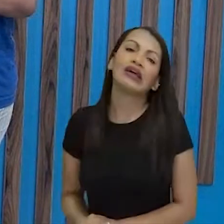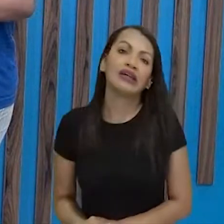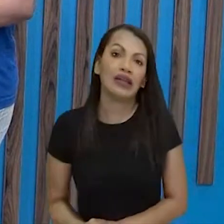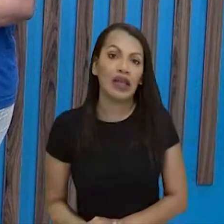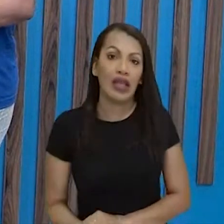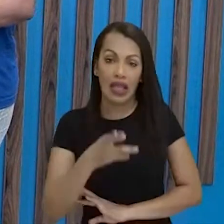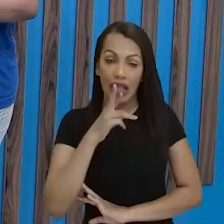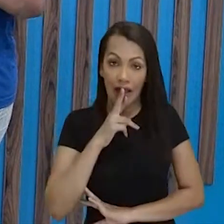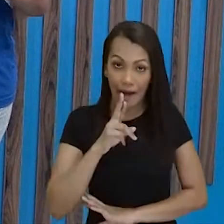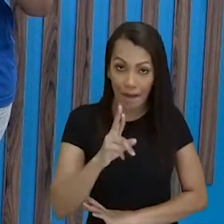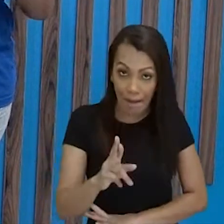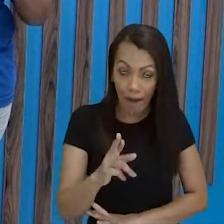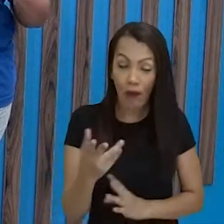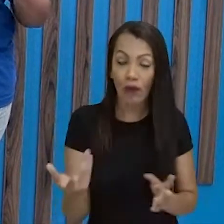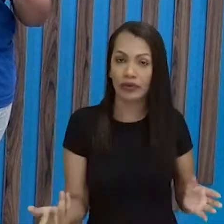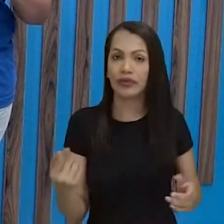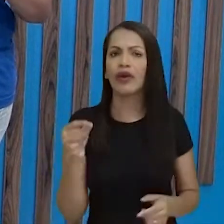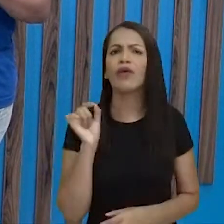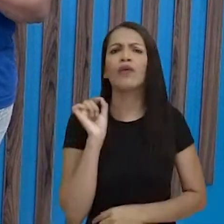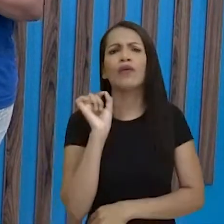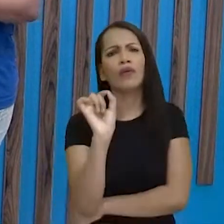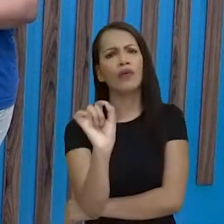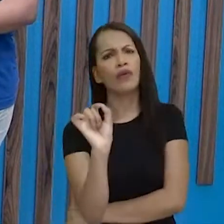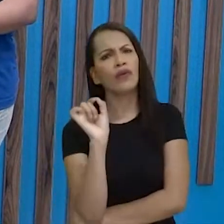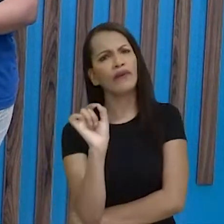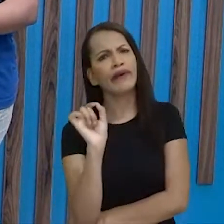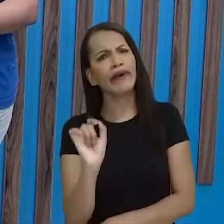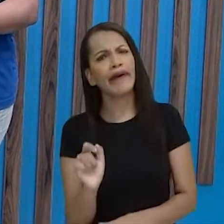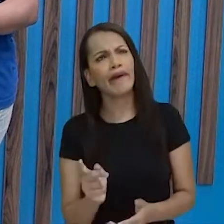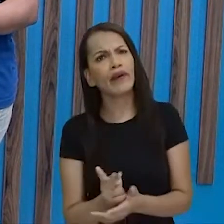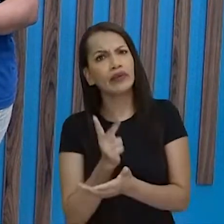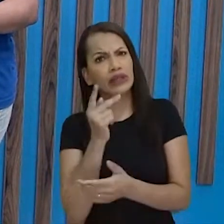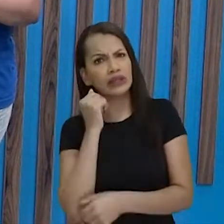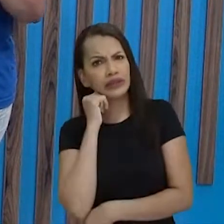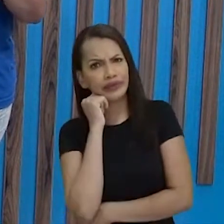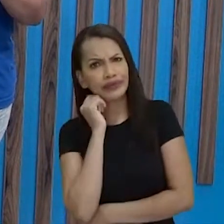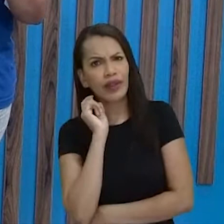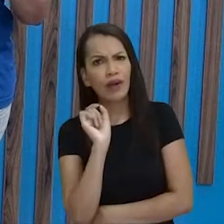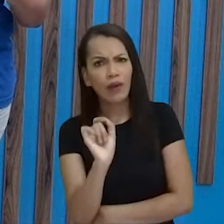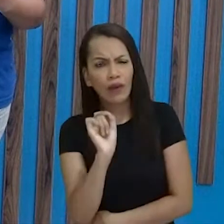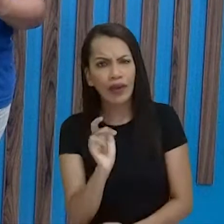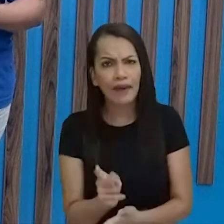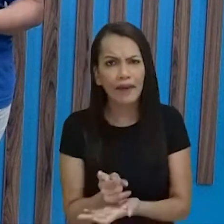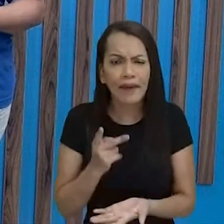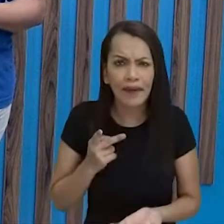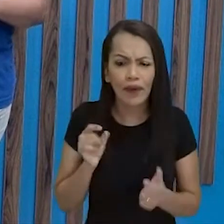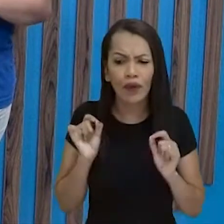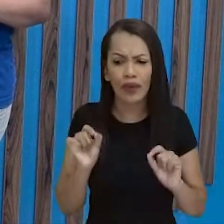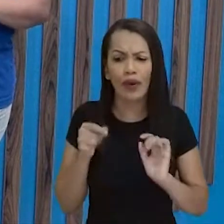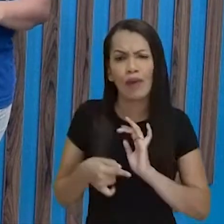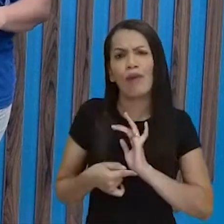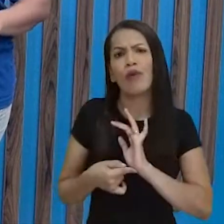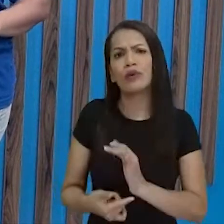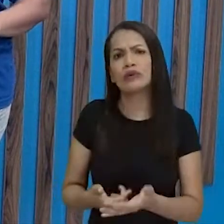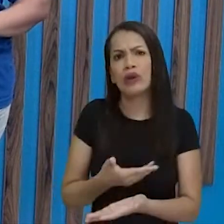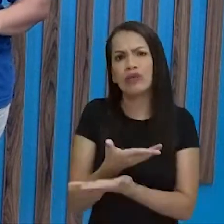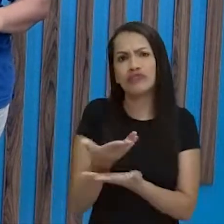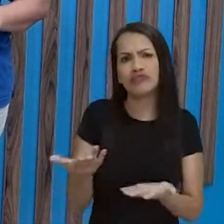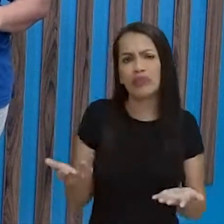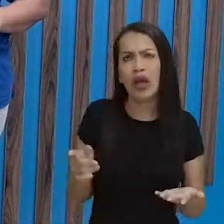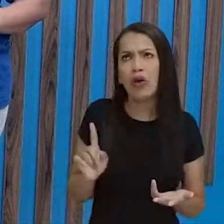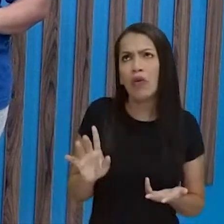perguntas básicas da notícia. O quê? O que aconteceu aí com essa notícia? Foi que eu mostrei a vocês. Qual foi o